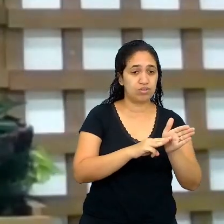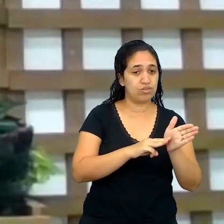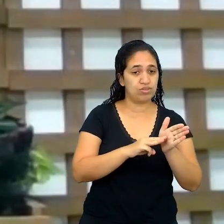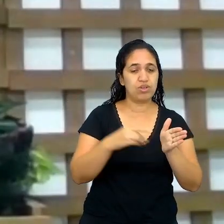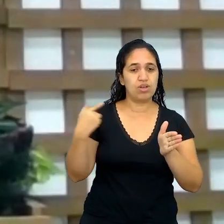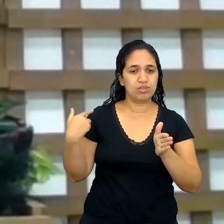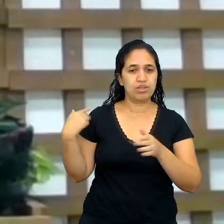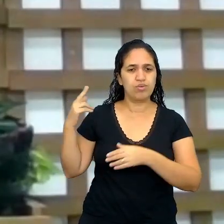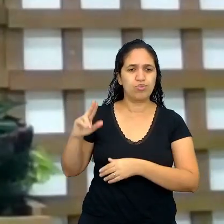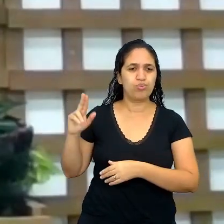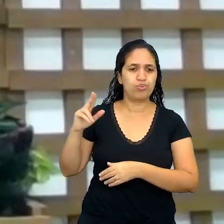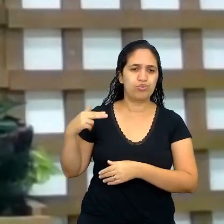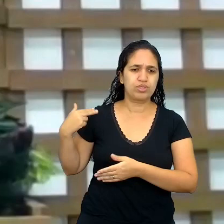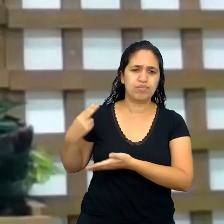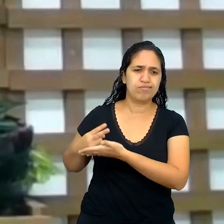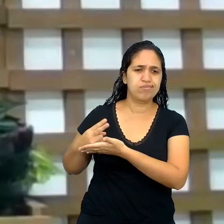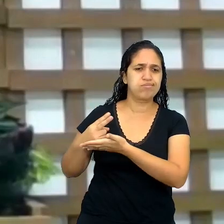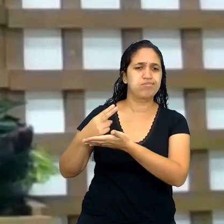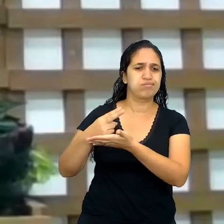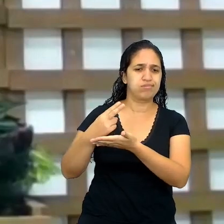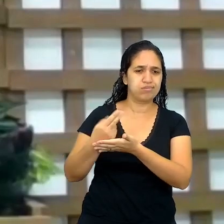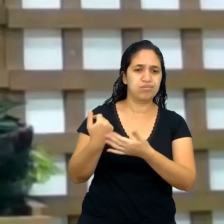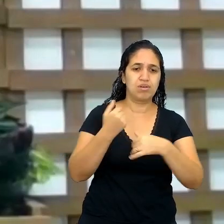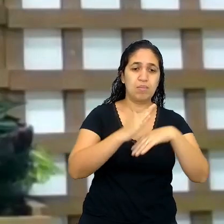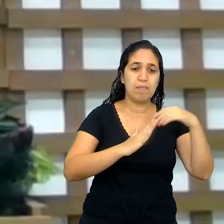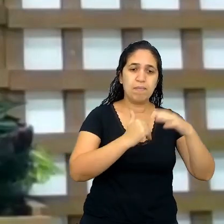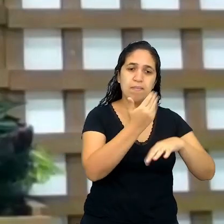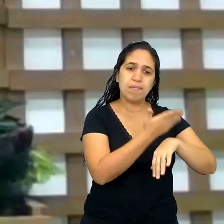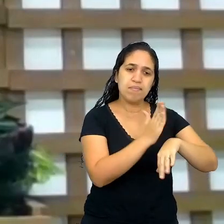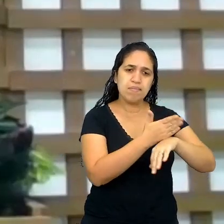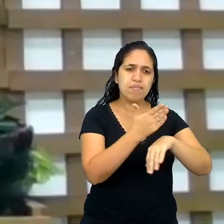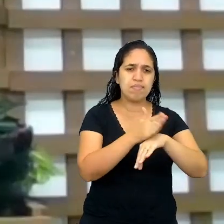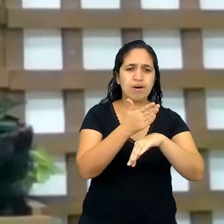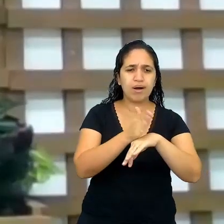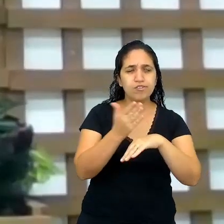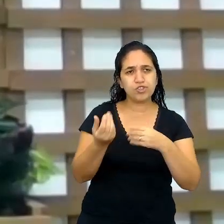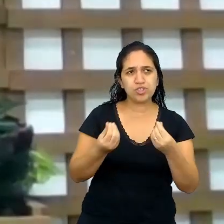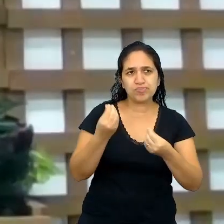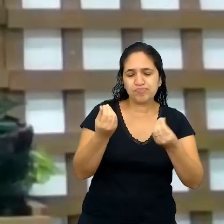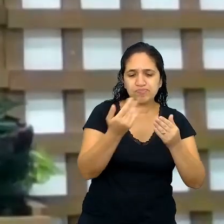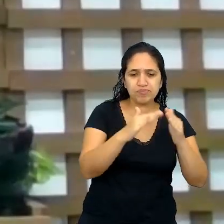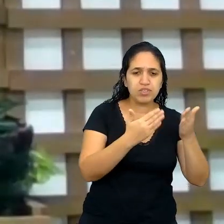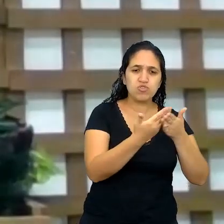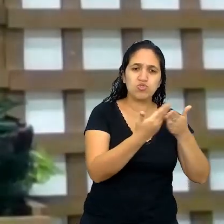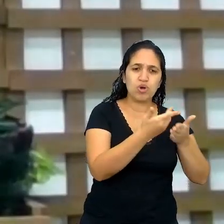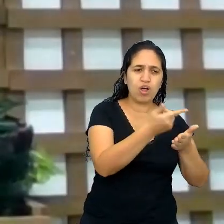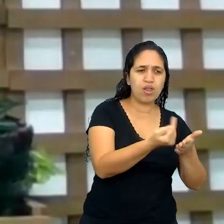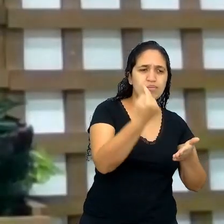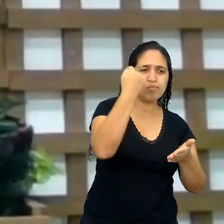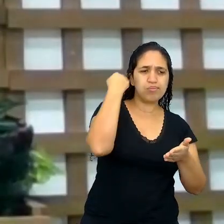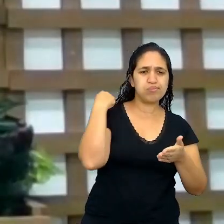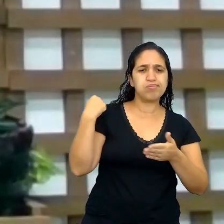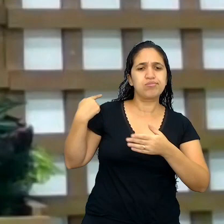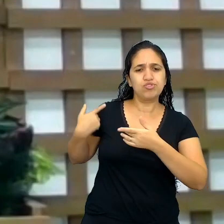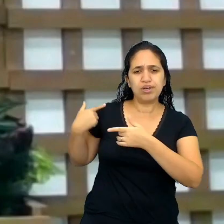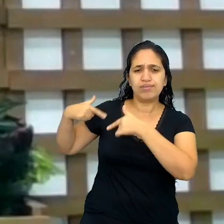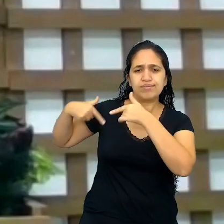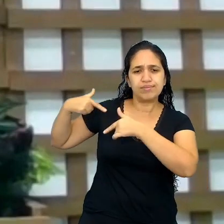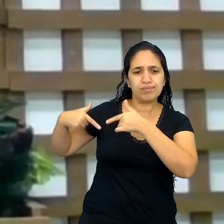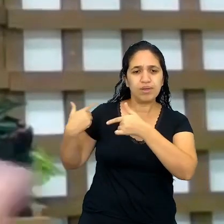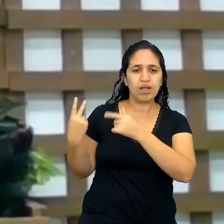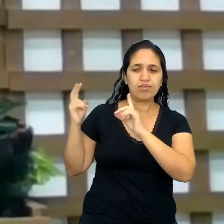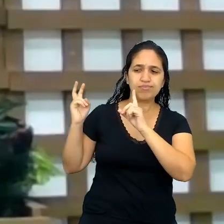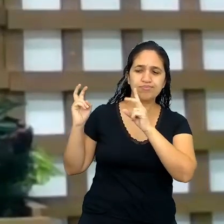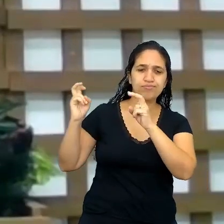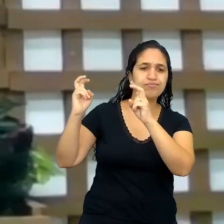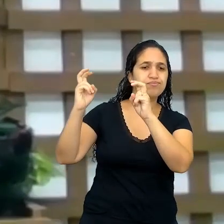trabalharam bastante, de trazer práticas inspiradoras de escolas que já vinham trabalhando aí sobre essas temáticas, que